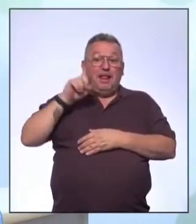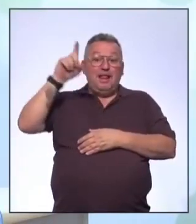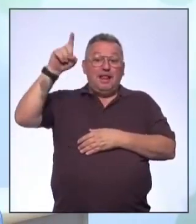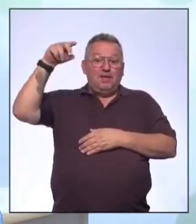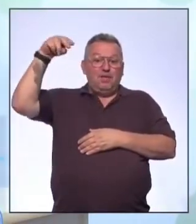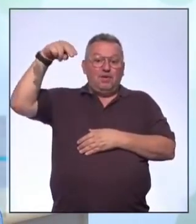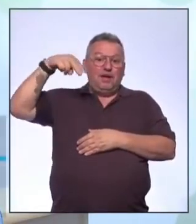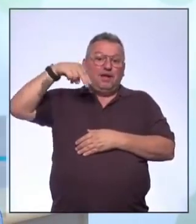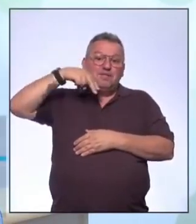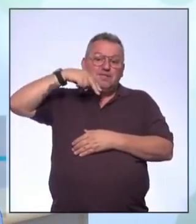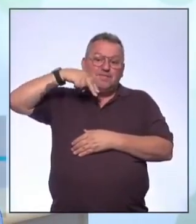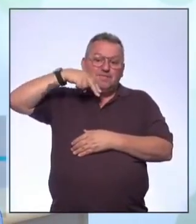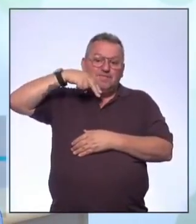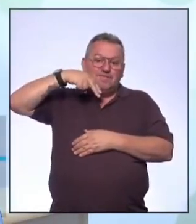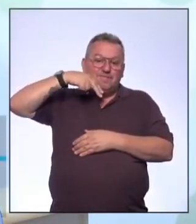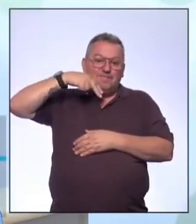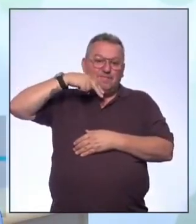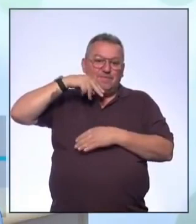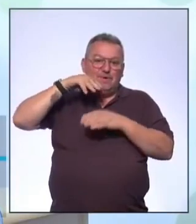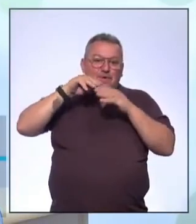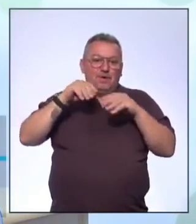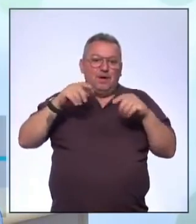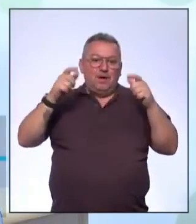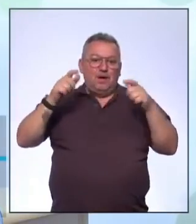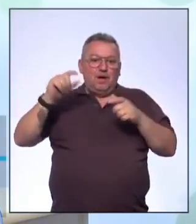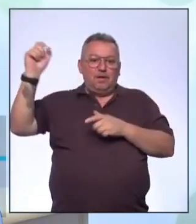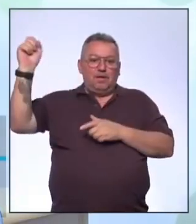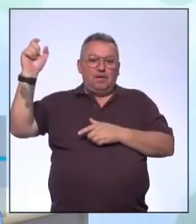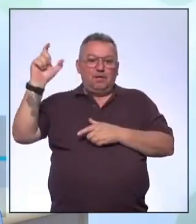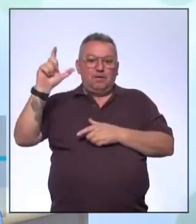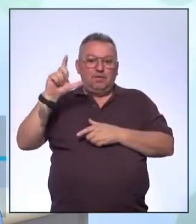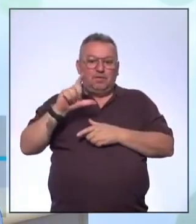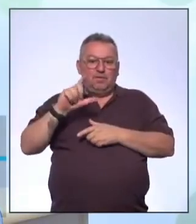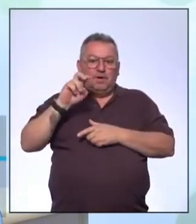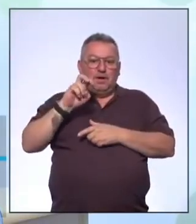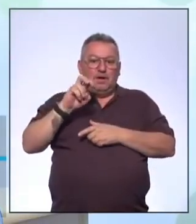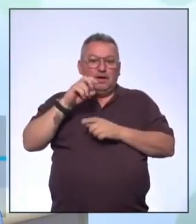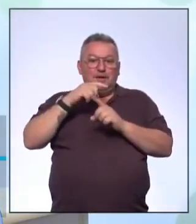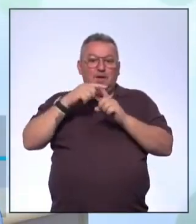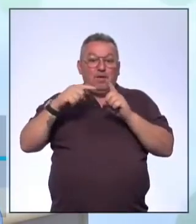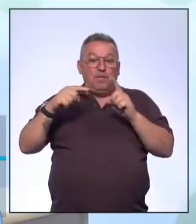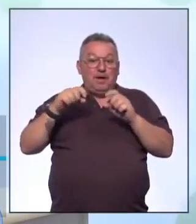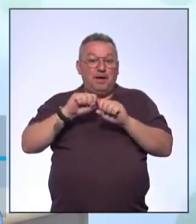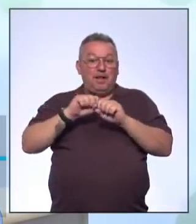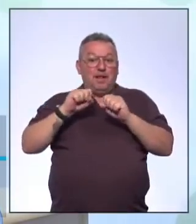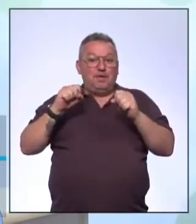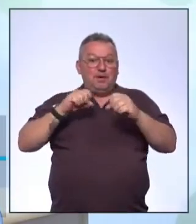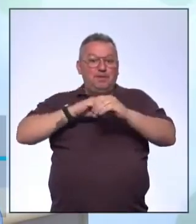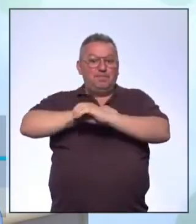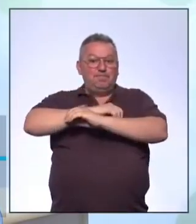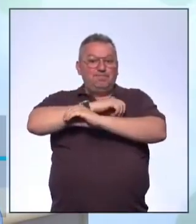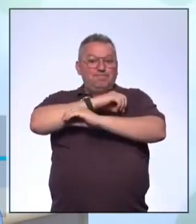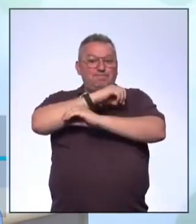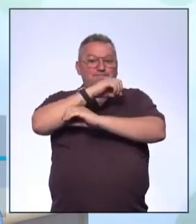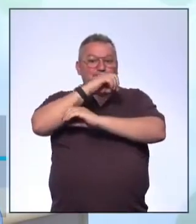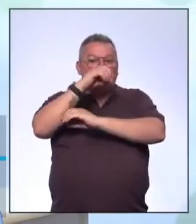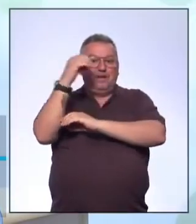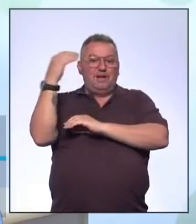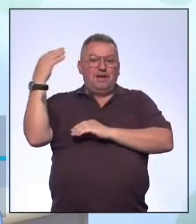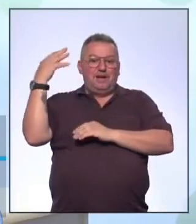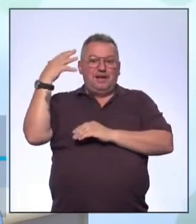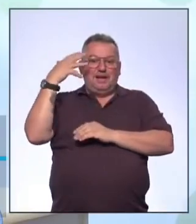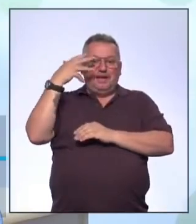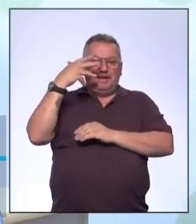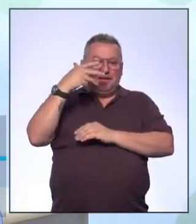do Norte, terra onde o sol nasce às 5h30 da manhã. Muito bonito.